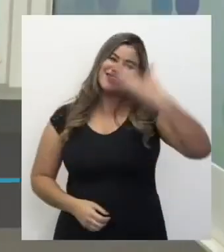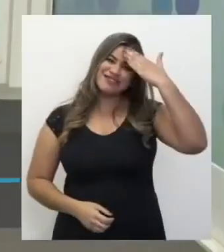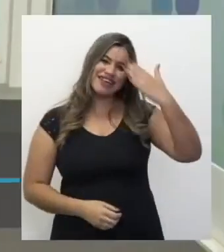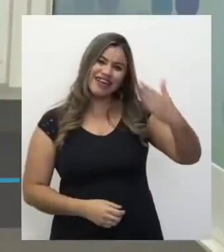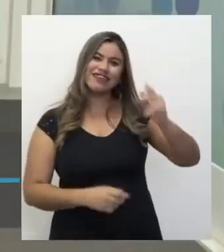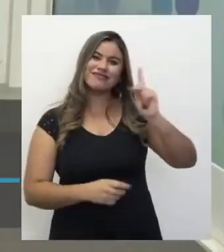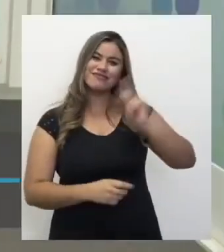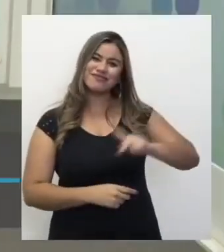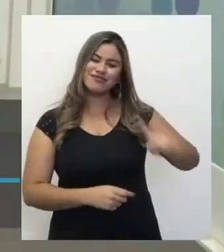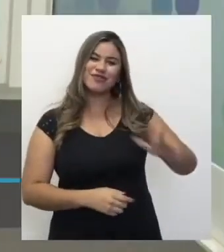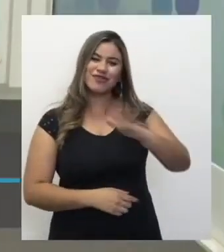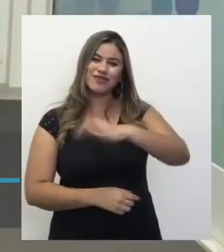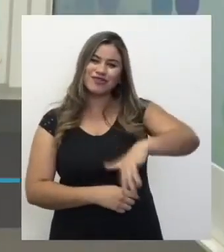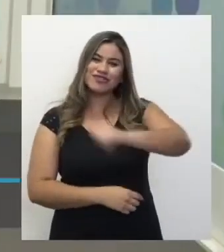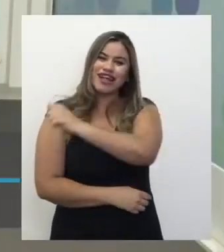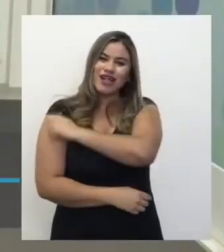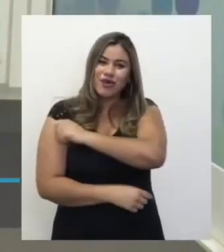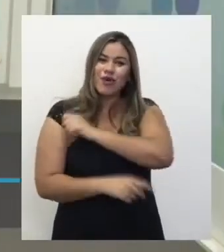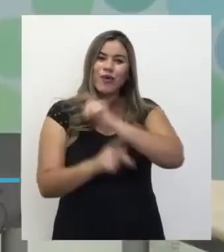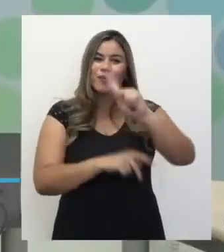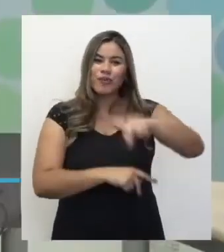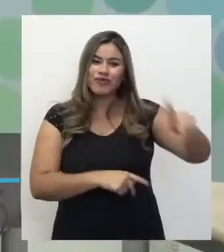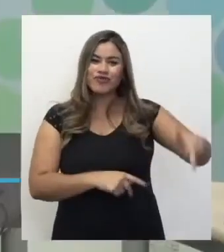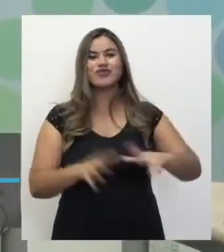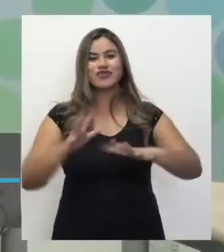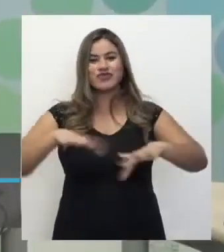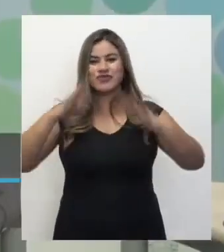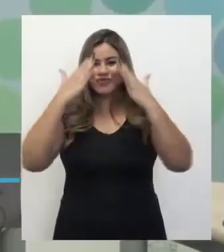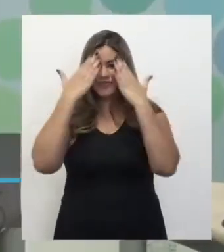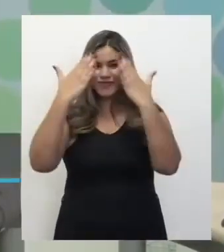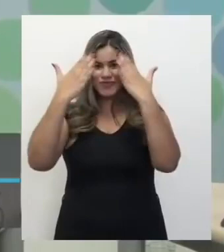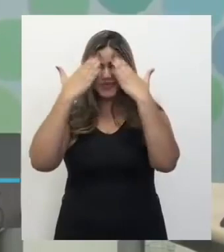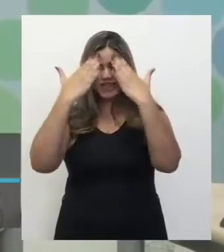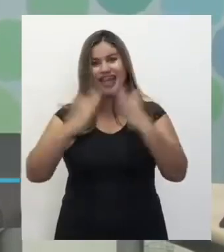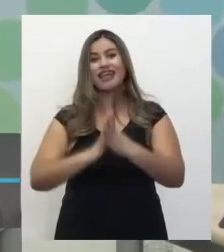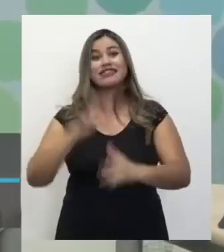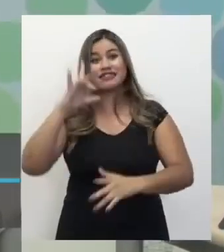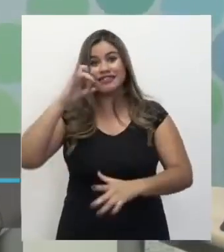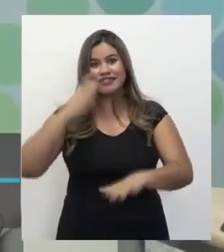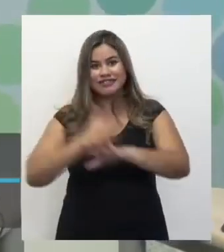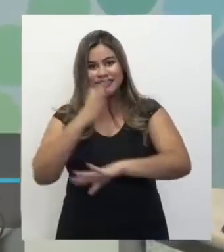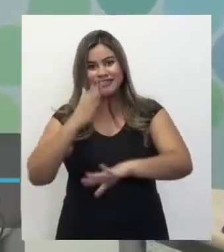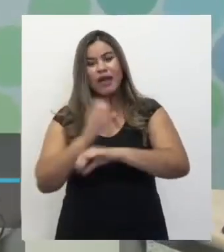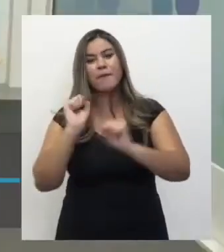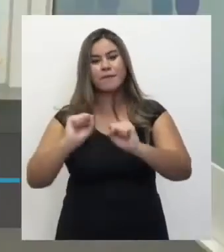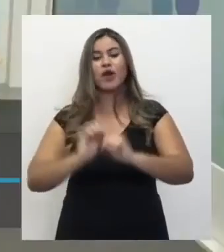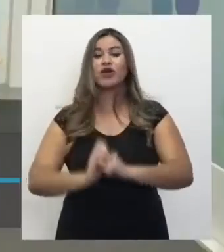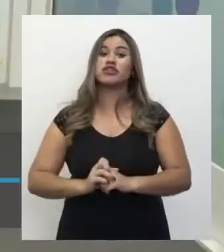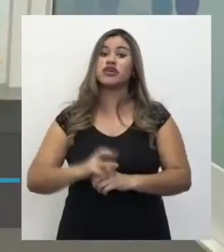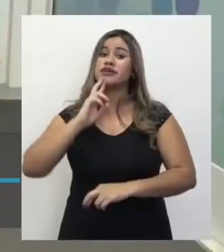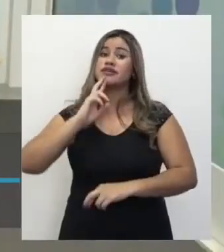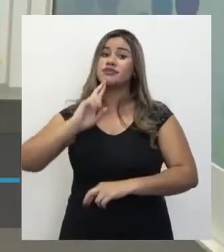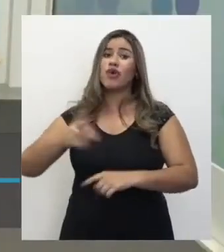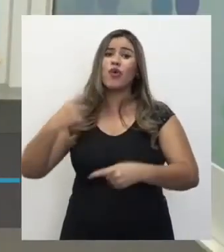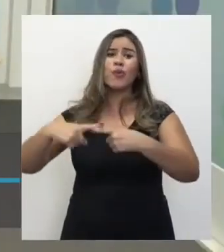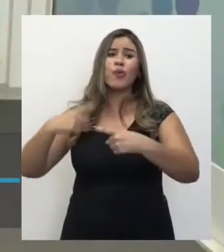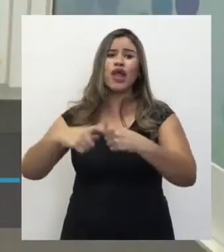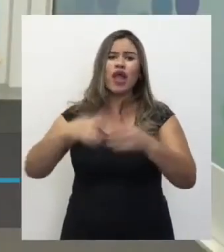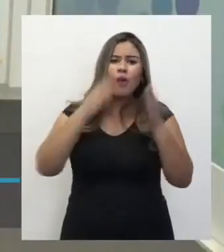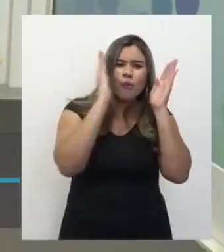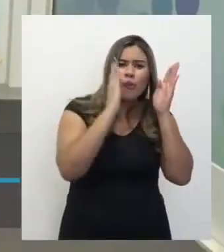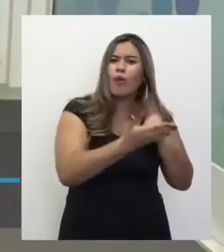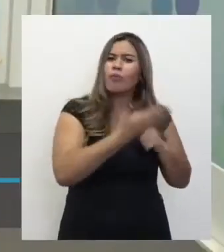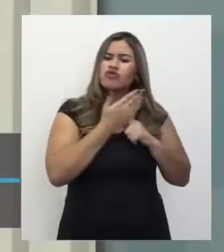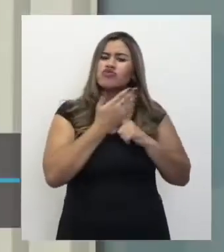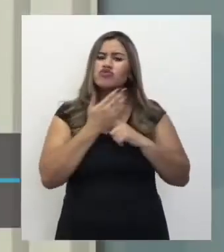Mauro, alunos, professores, muito obrigada a todos. E acesse o nosso Instagram aí. Exato, responda lá pra gente, por que mais vale um burro que me carrega, um